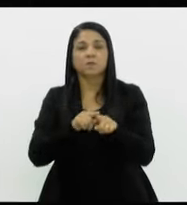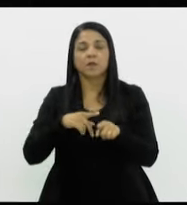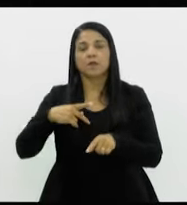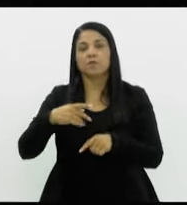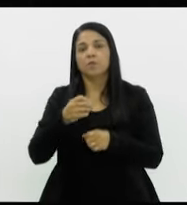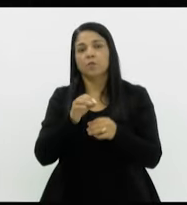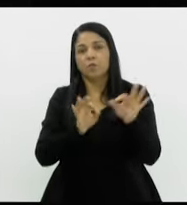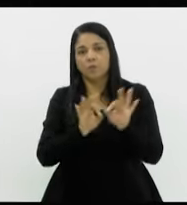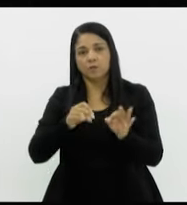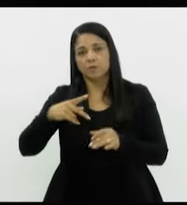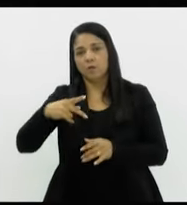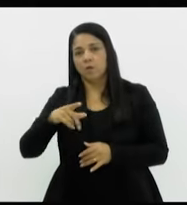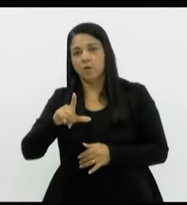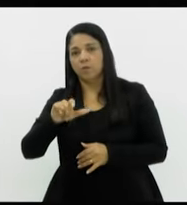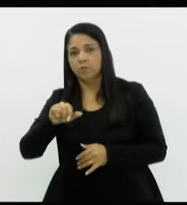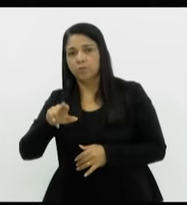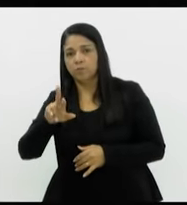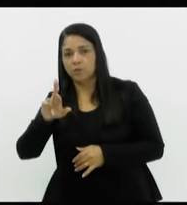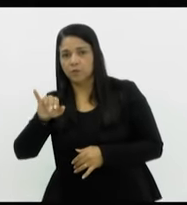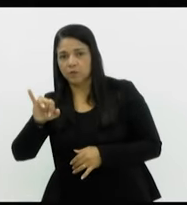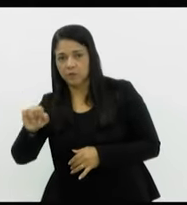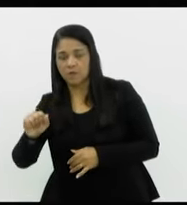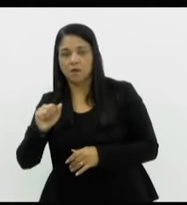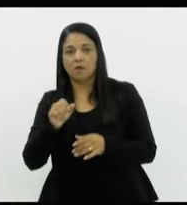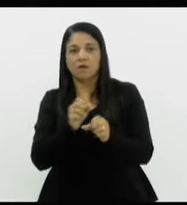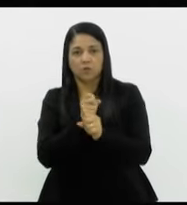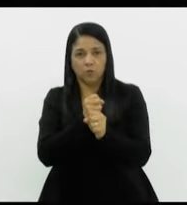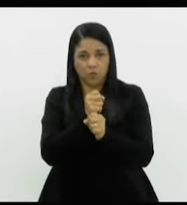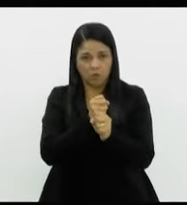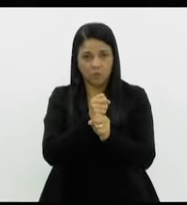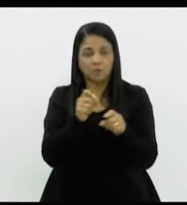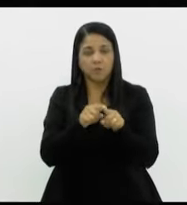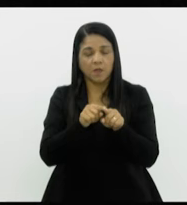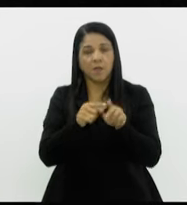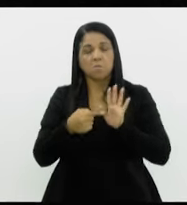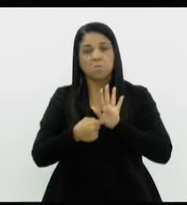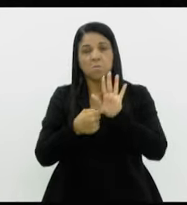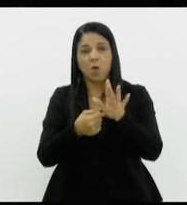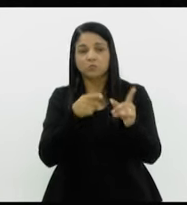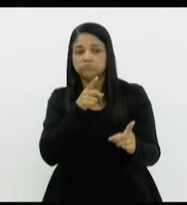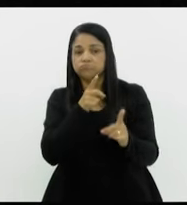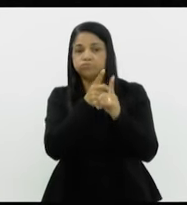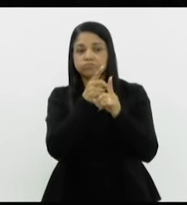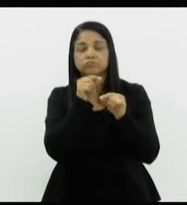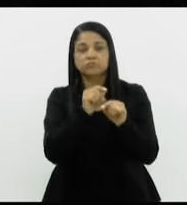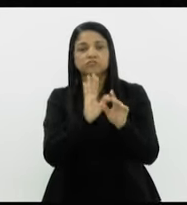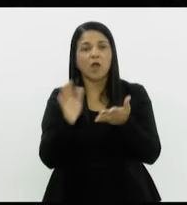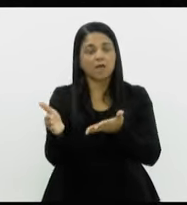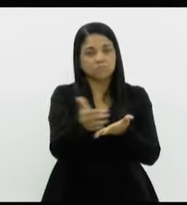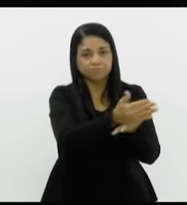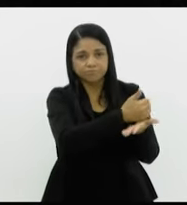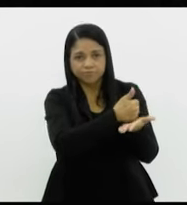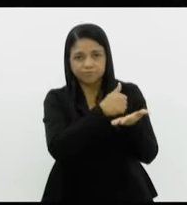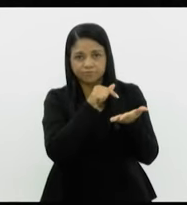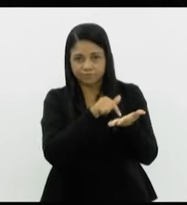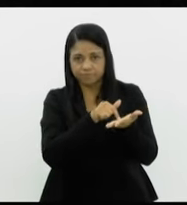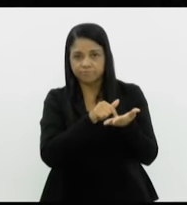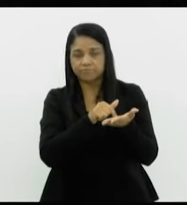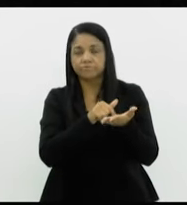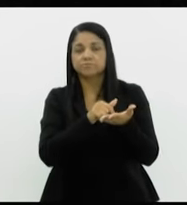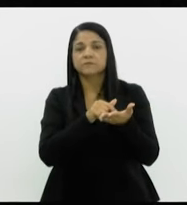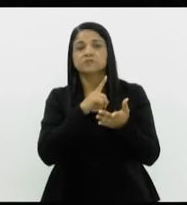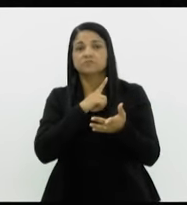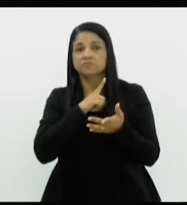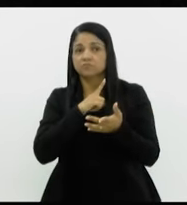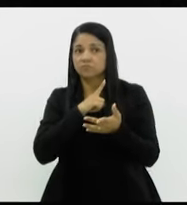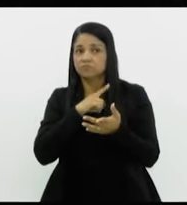que, além de apresentarem, antes de tudo, um diagnóstico preciso daquilo que nós arrecadamos e daquilo